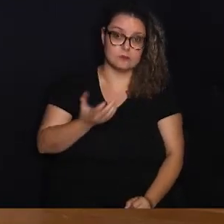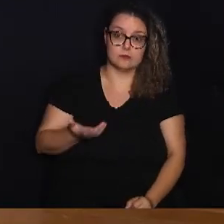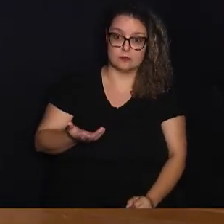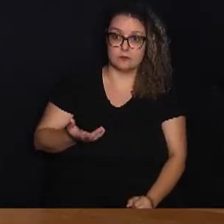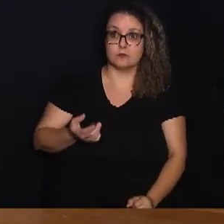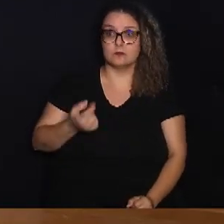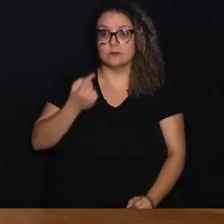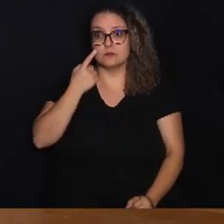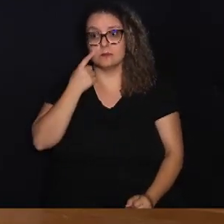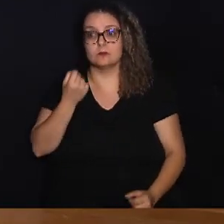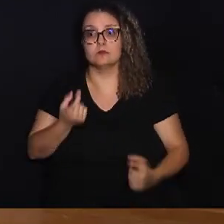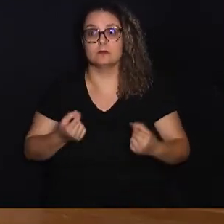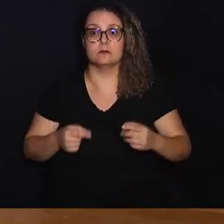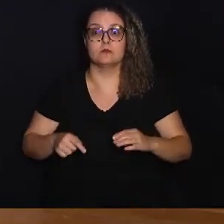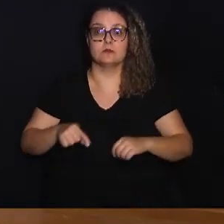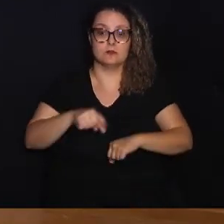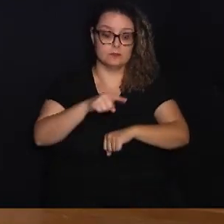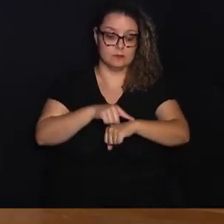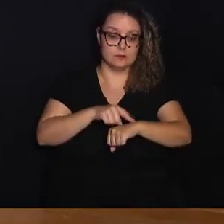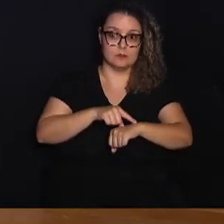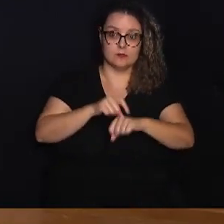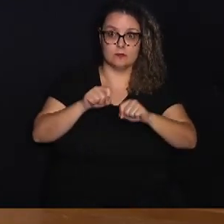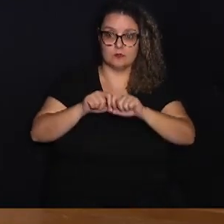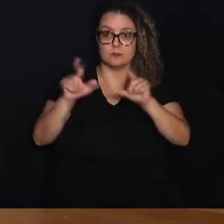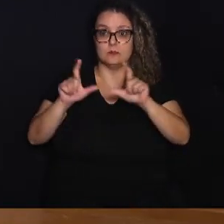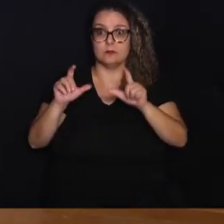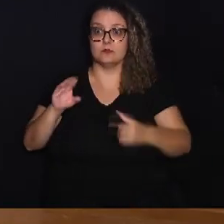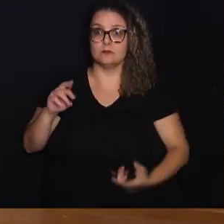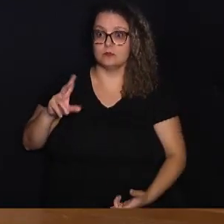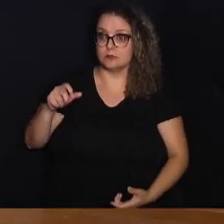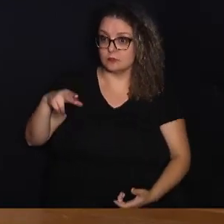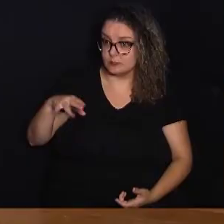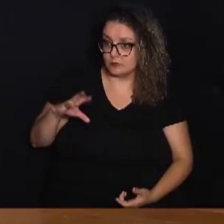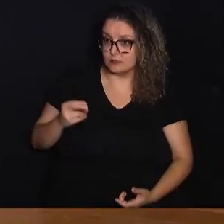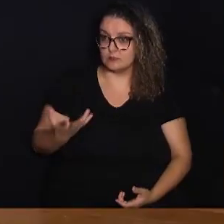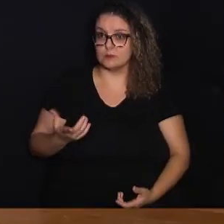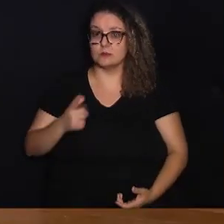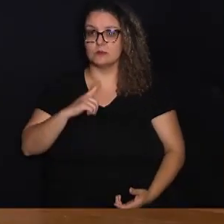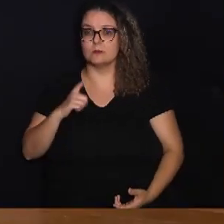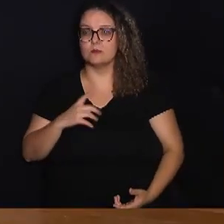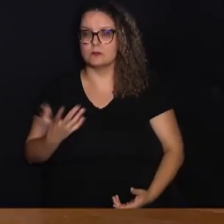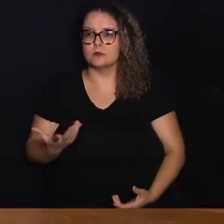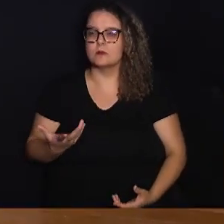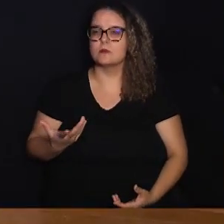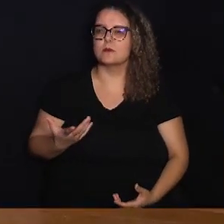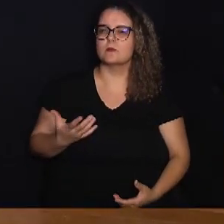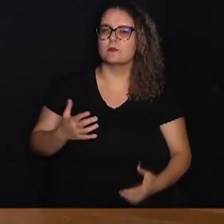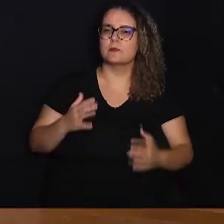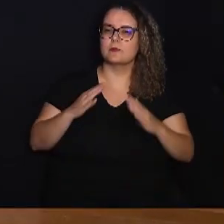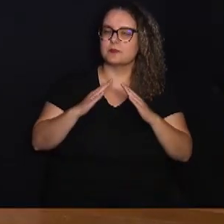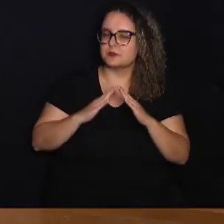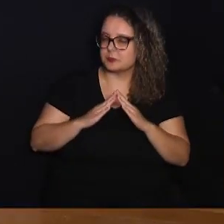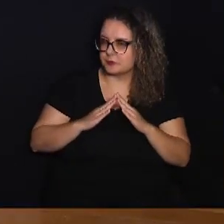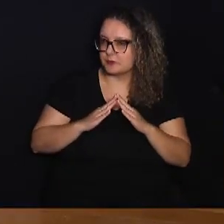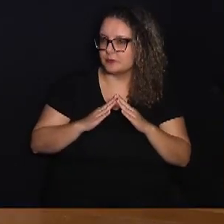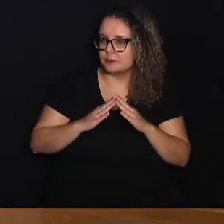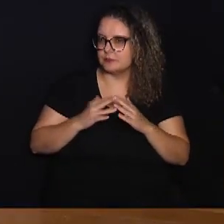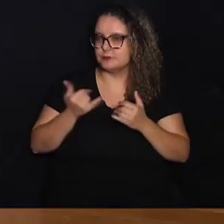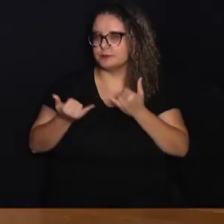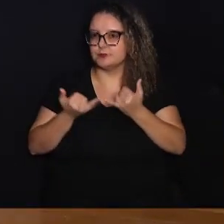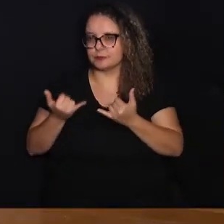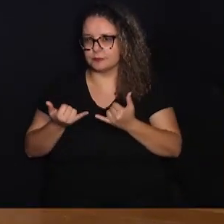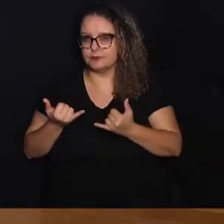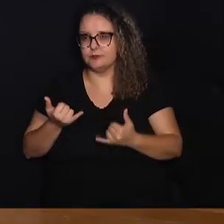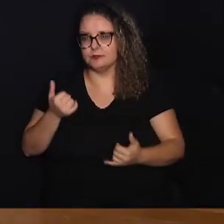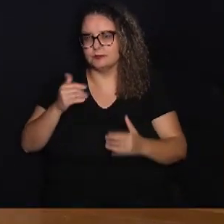algumas coisas, até um relógio, despertador orgânico. Tem essa pegada meio de uma casa, a gente brinca casa de